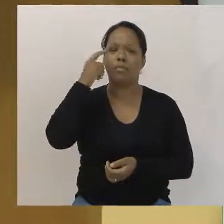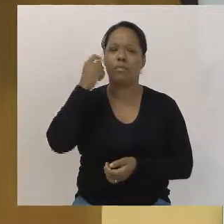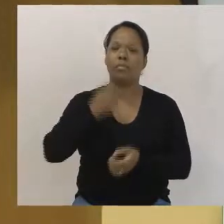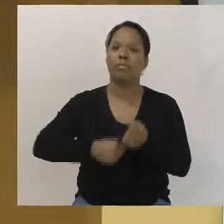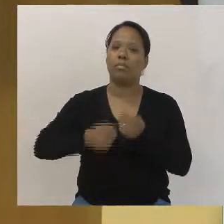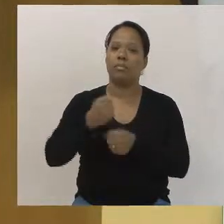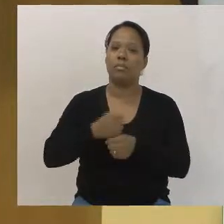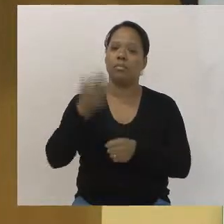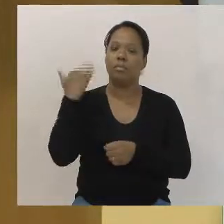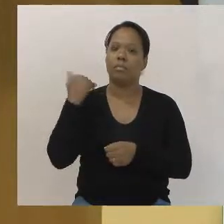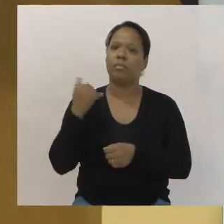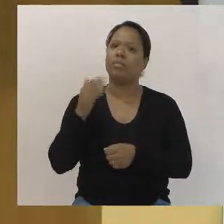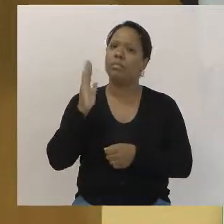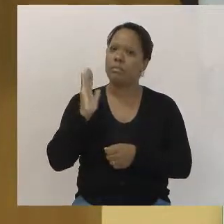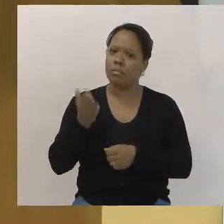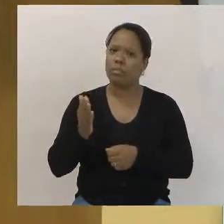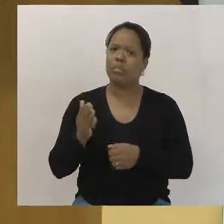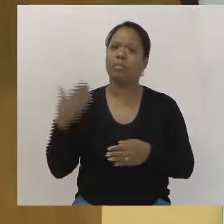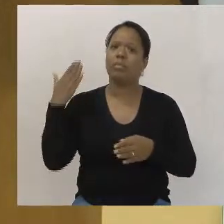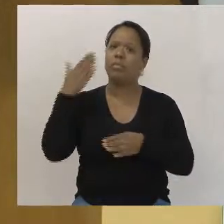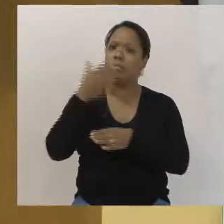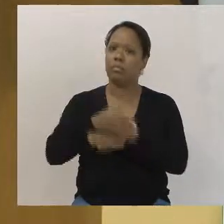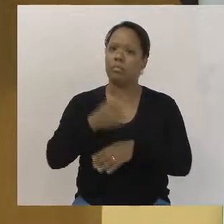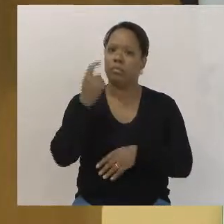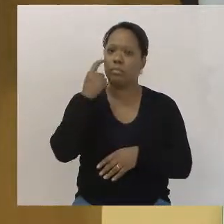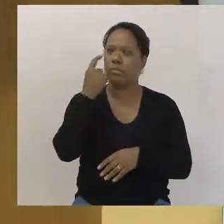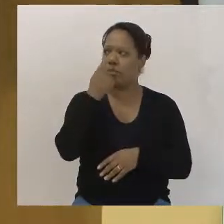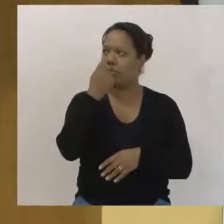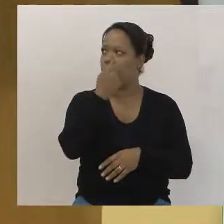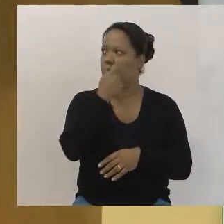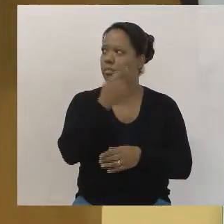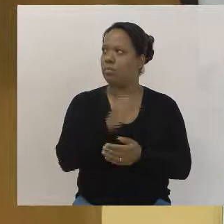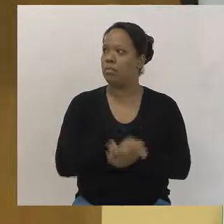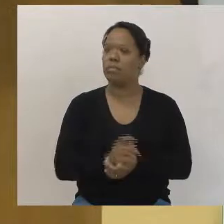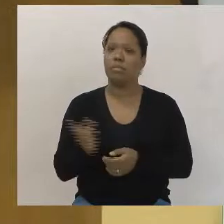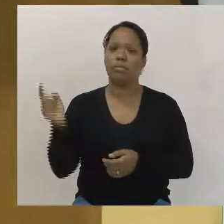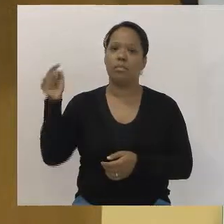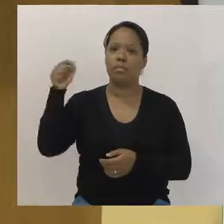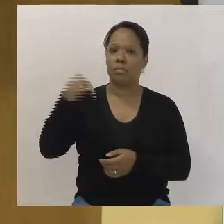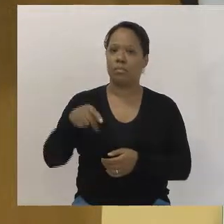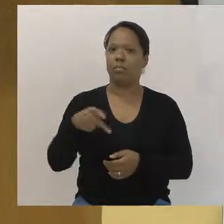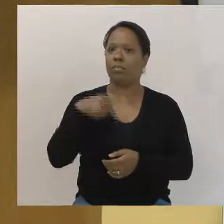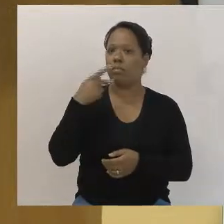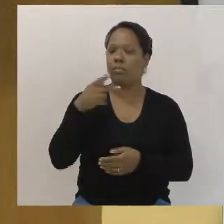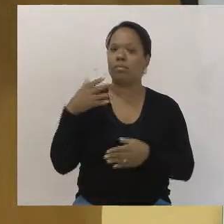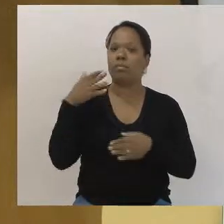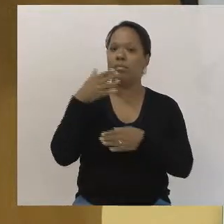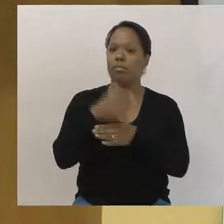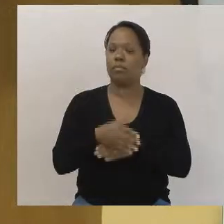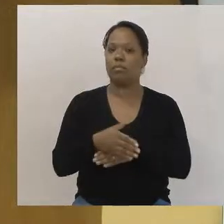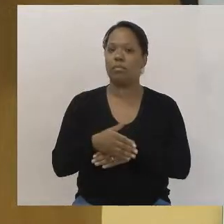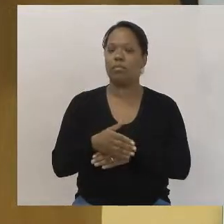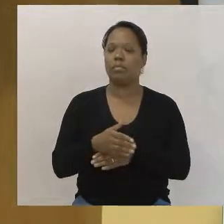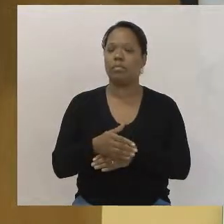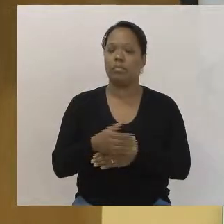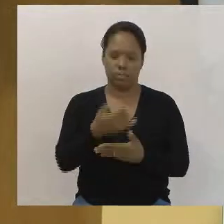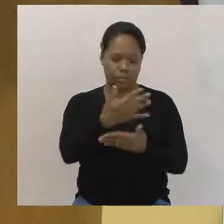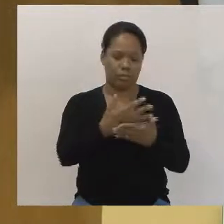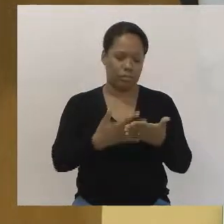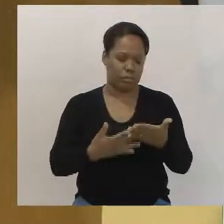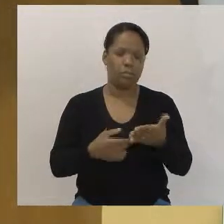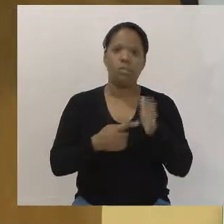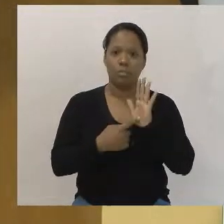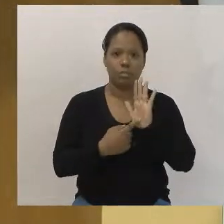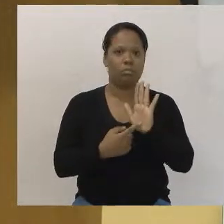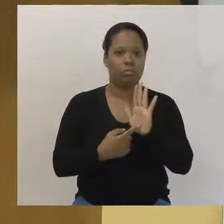passado já era para ter feito o acesso do parque meia lua eu vim aqui falei sobre o acerto que sai aqui no projeto